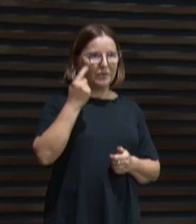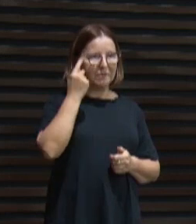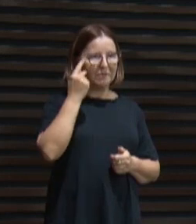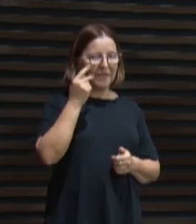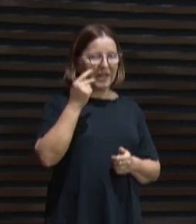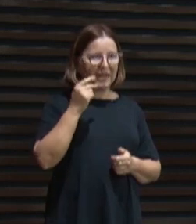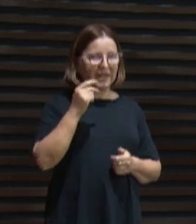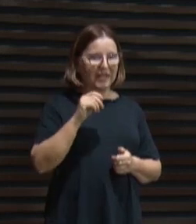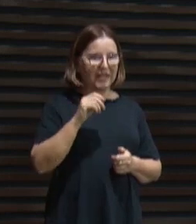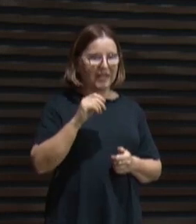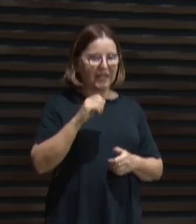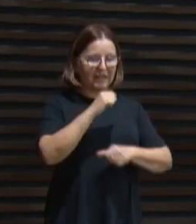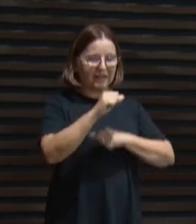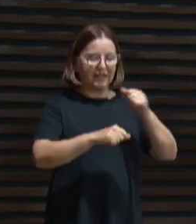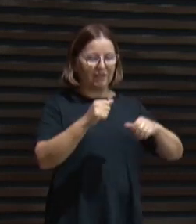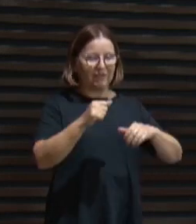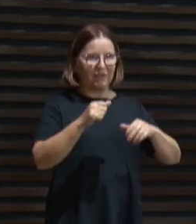E o Filipe,